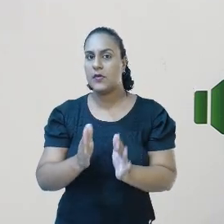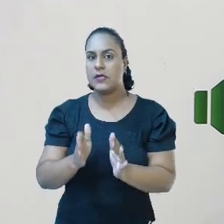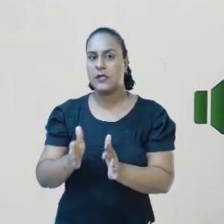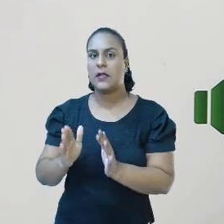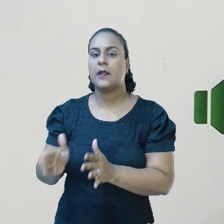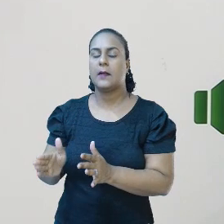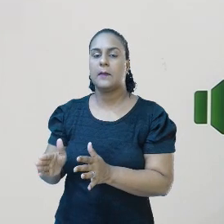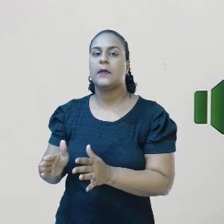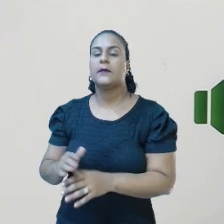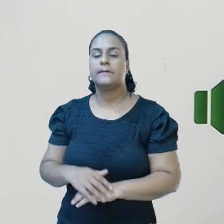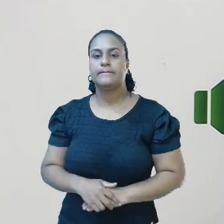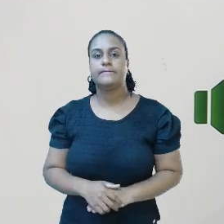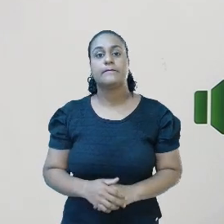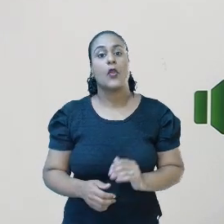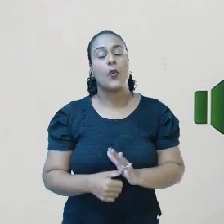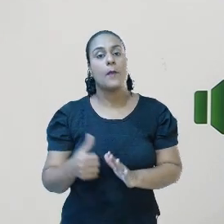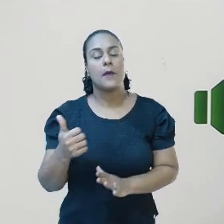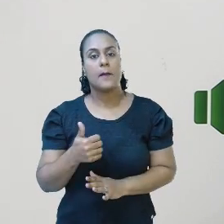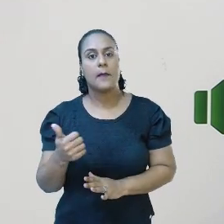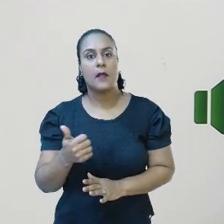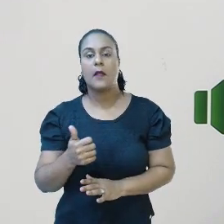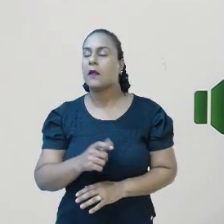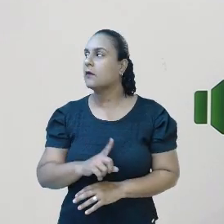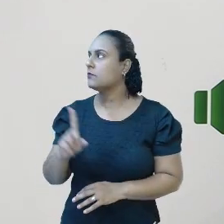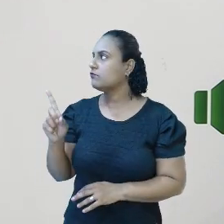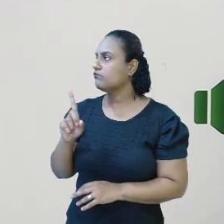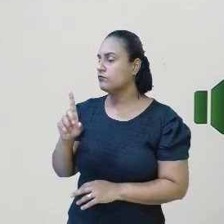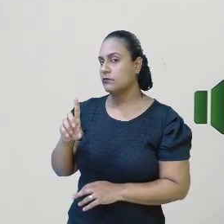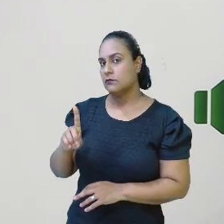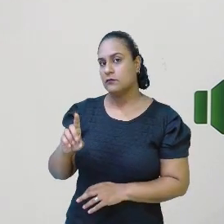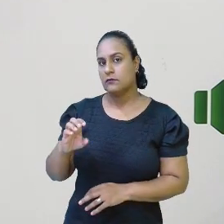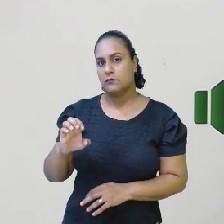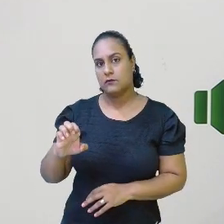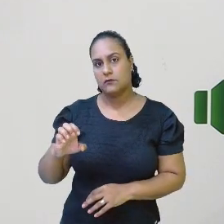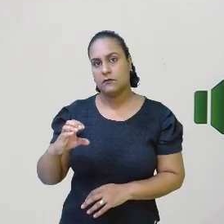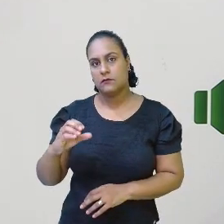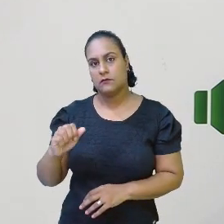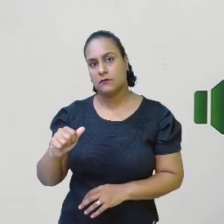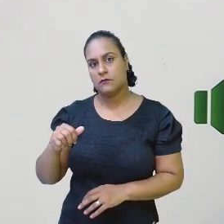processo. Mas, no primeiro passo, nós vamos ter essa decantação. Então,